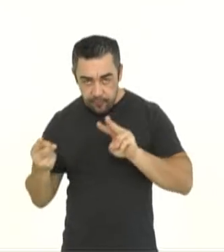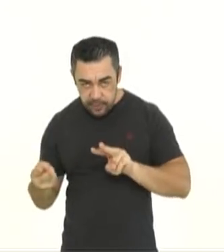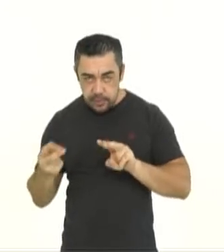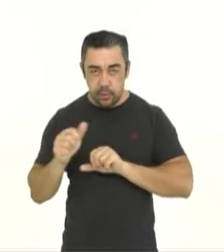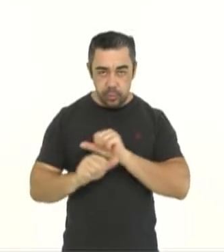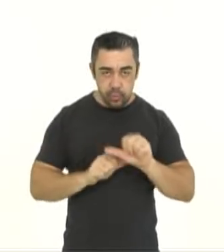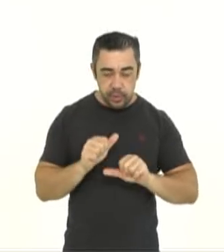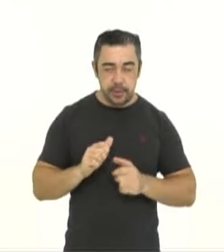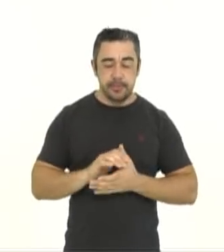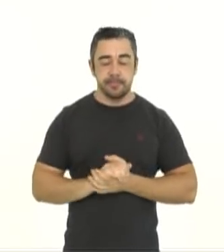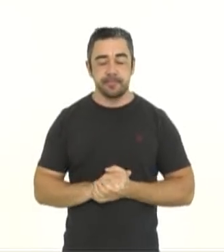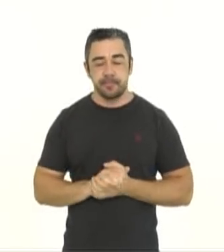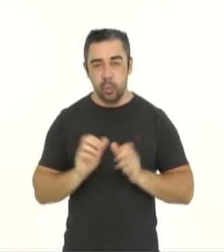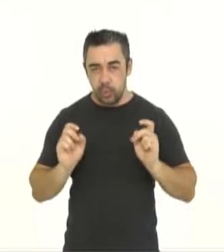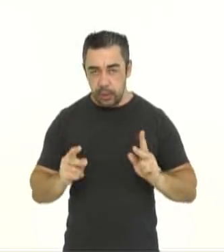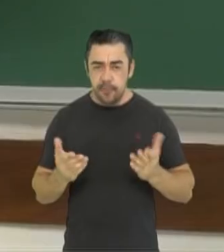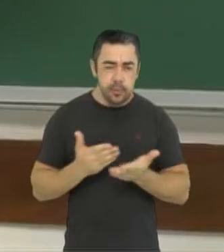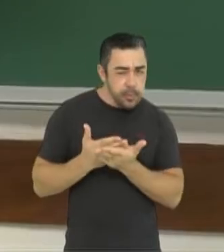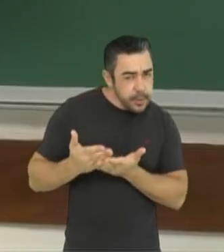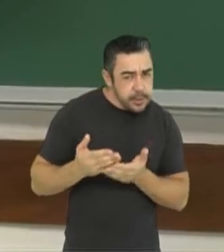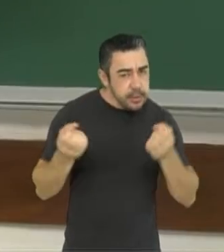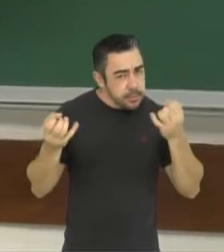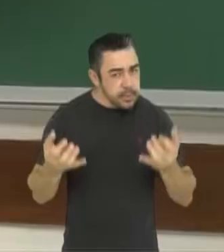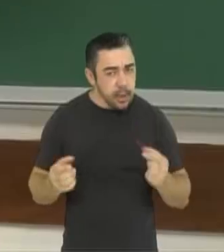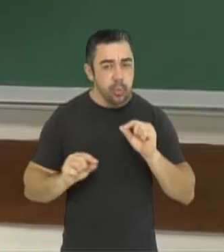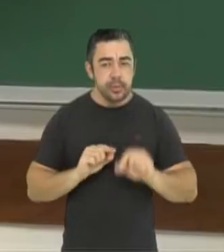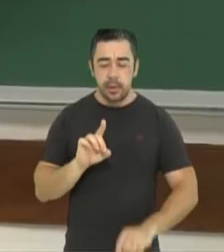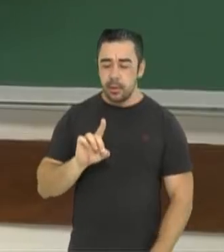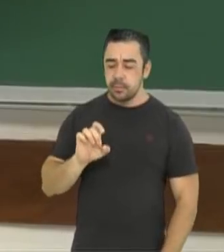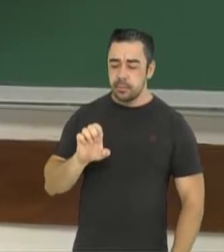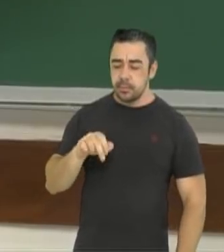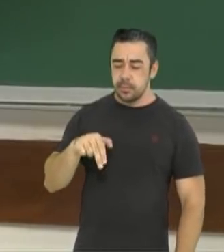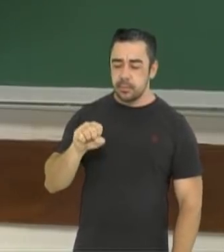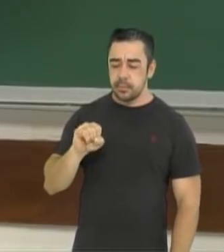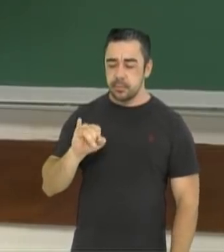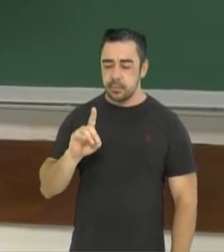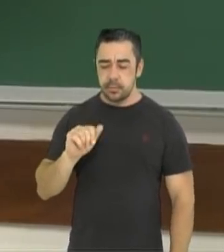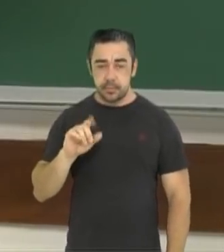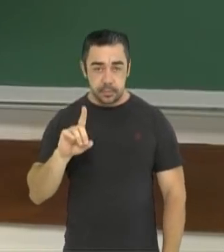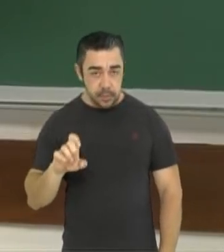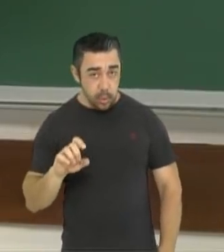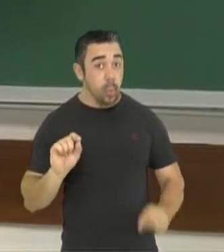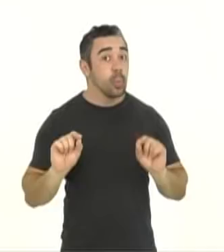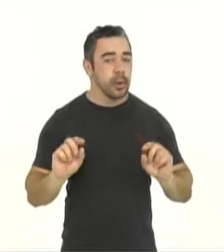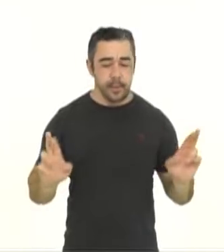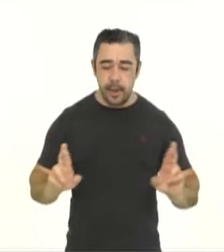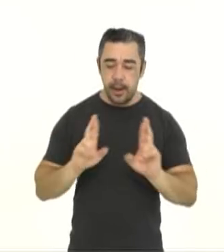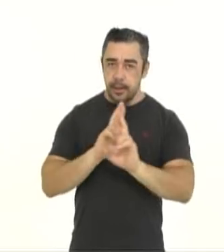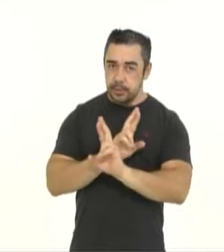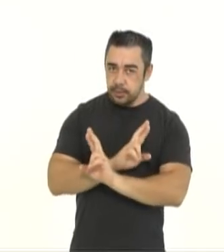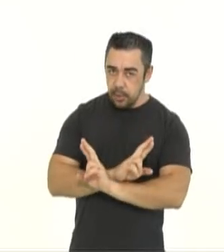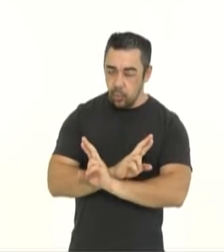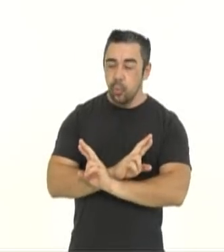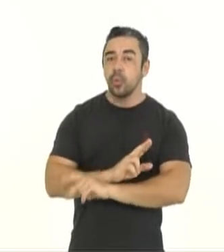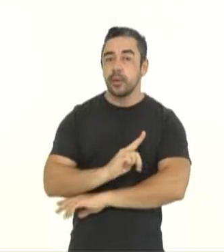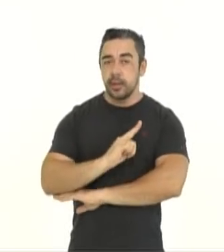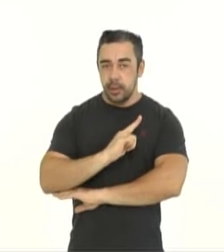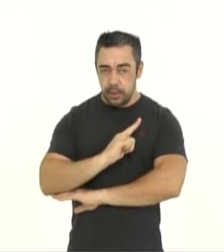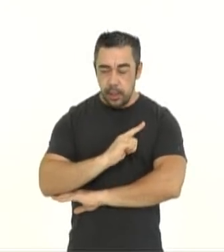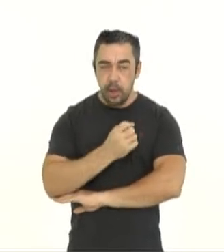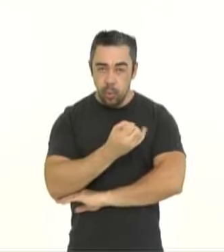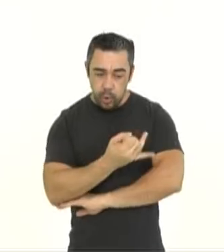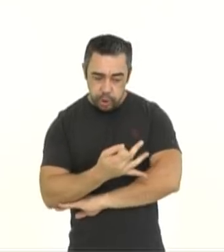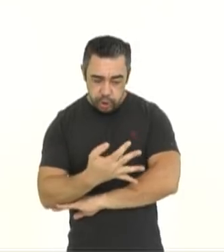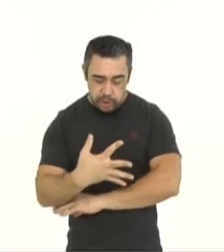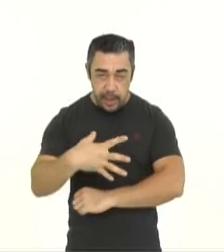ok? Vamos começar então falando sobre densidade. Então, densidade é a relação que existe entre a massa